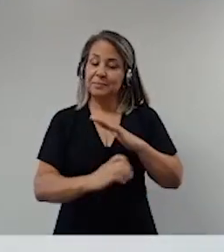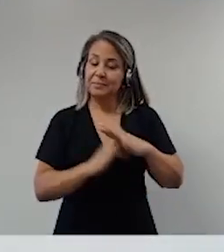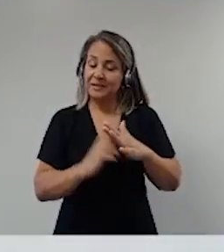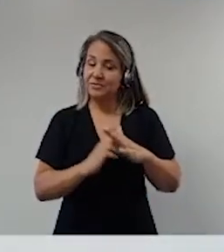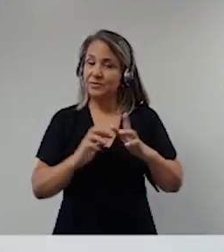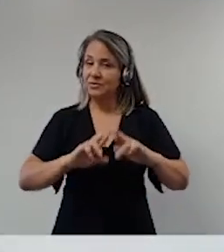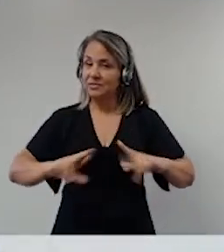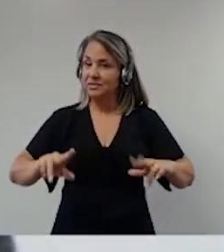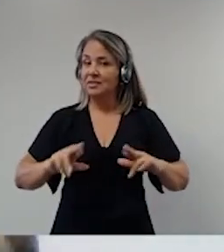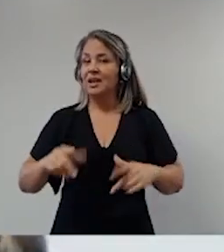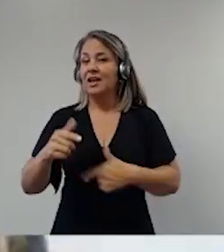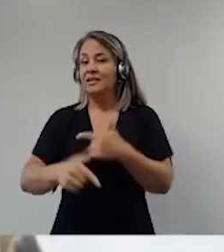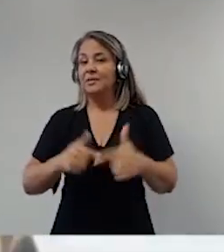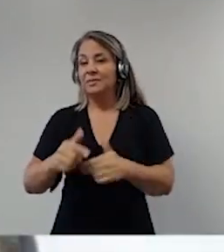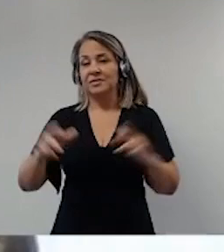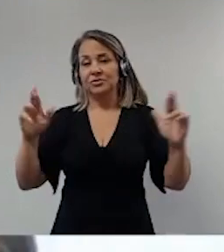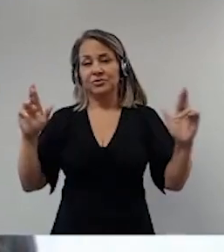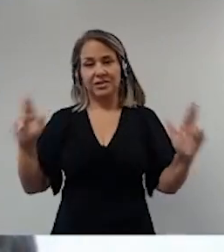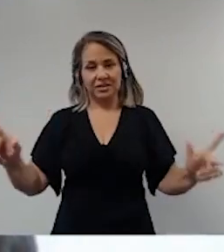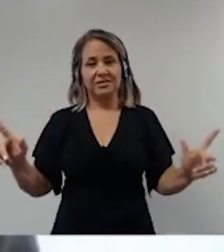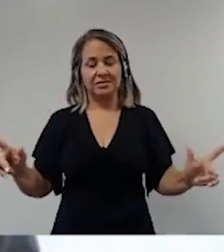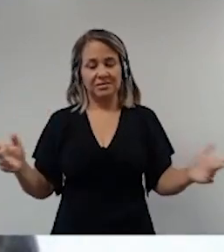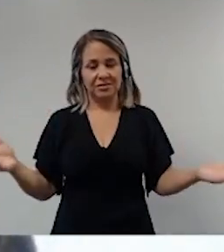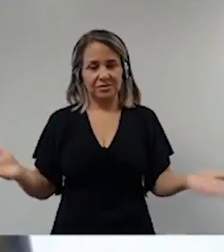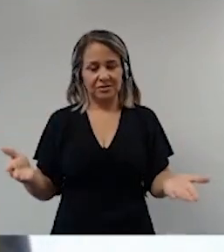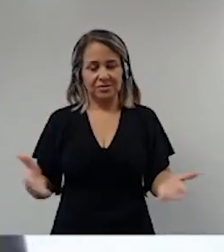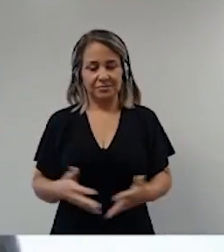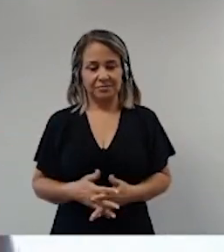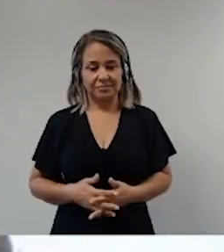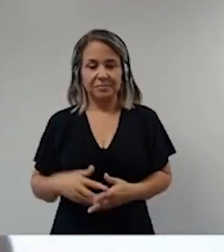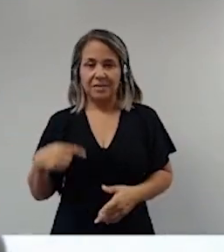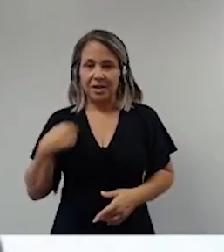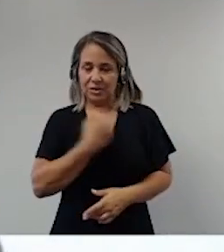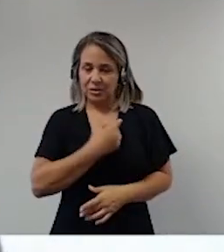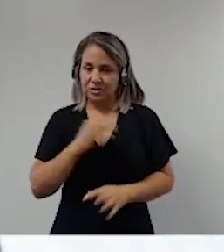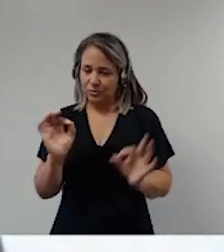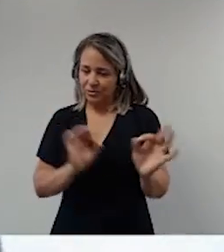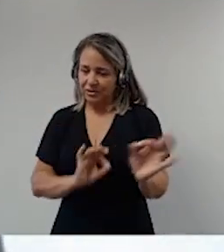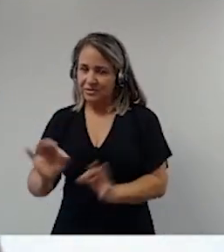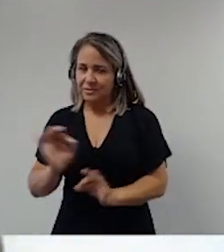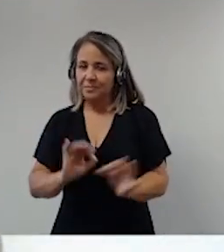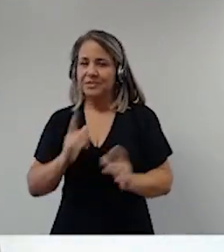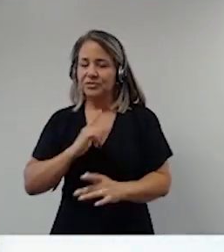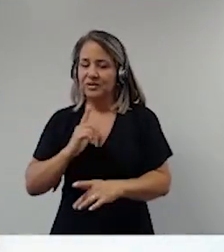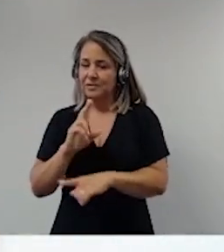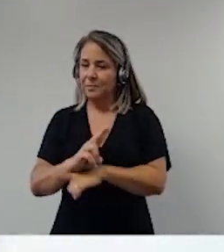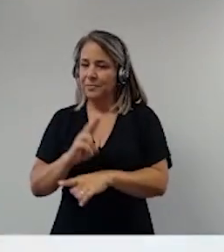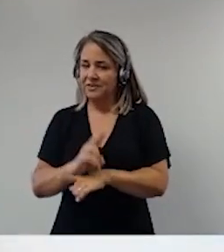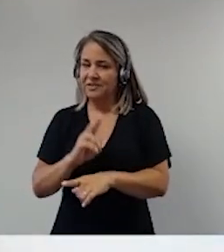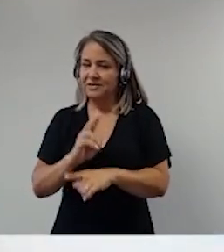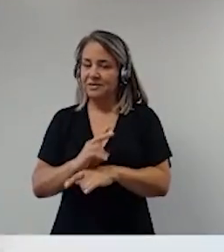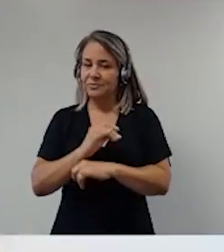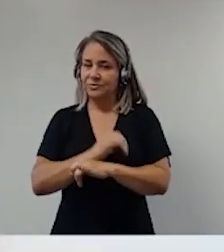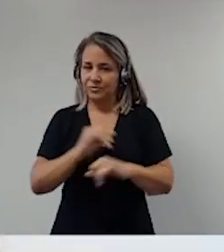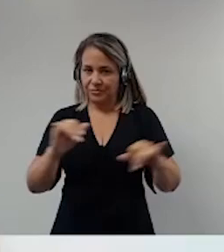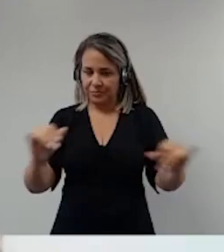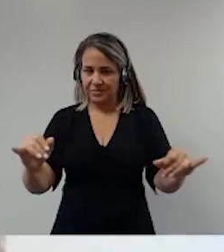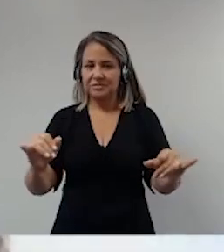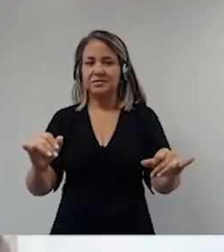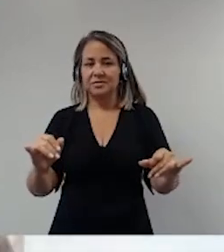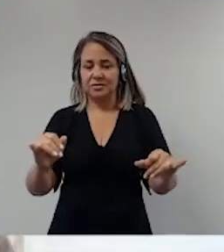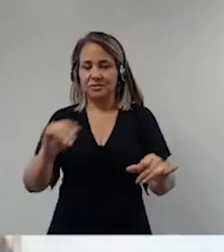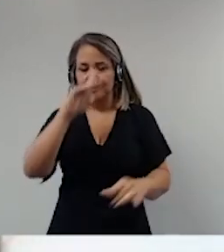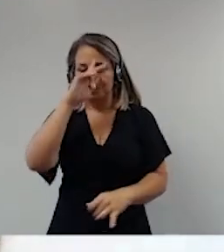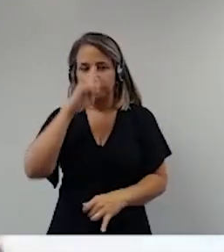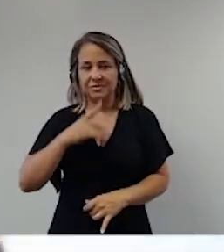né? Vou falar um pouquinho também sobre isso. Então, nos organizamos para que houvesse a proteção de dados necessária, a proteção de dados